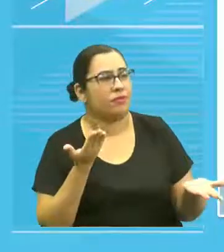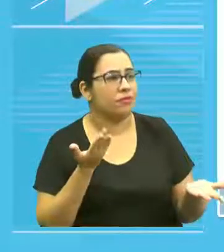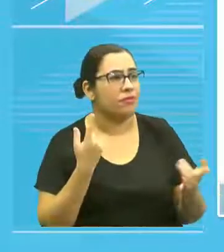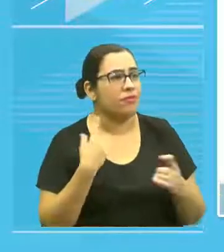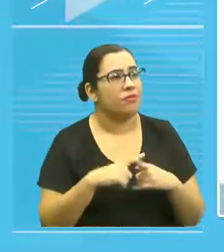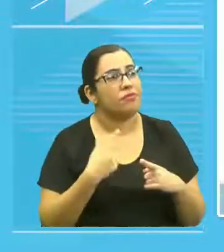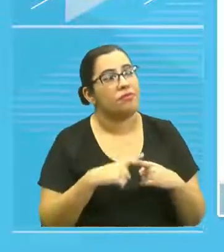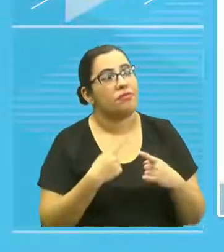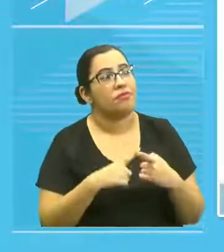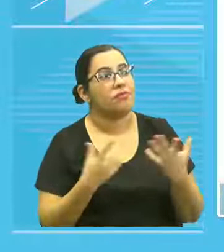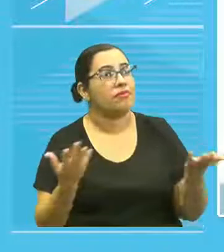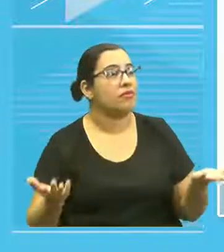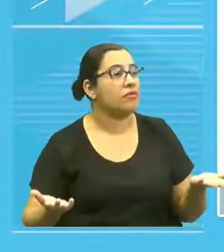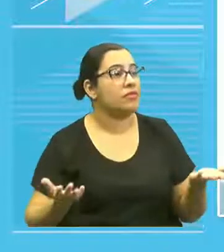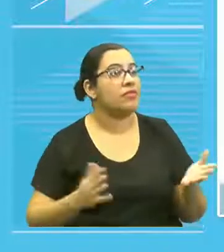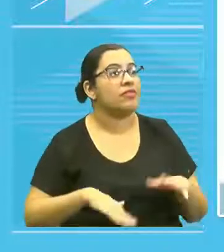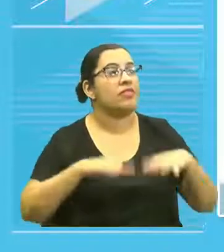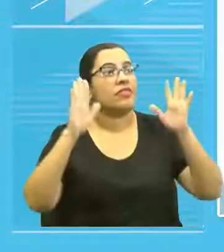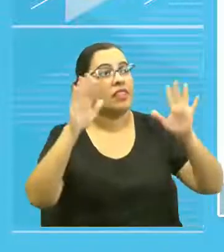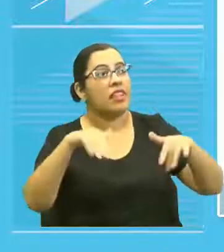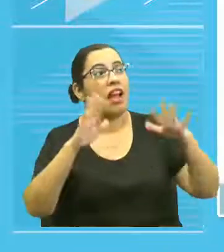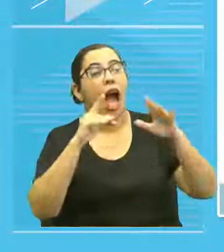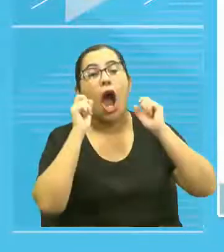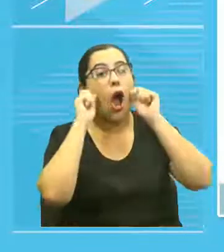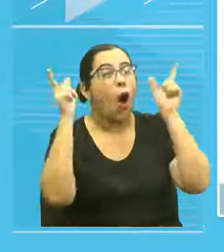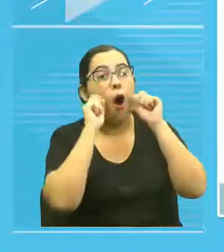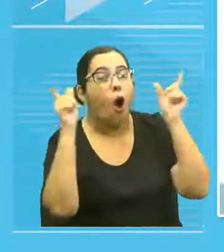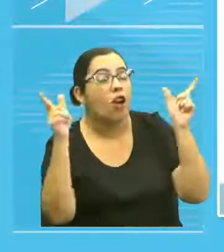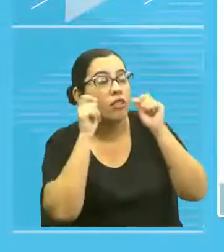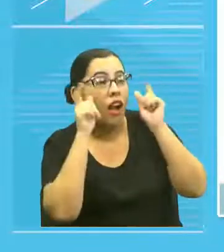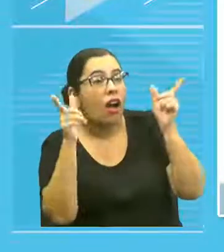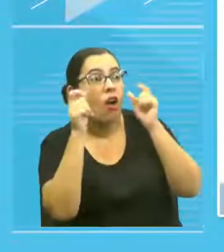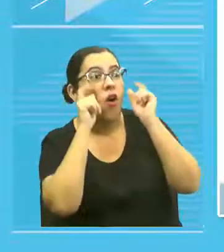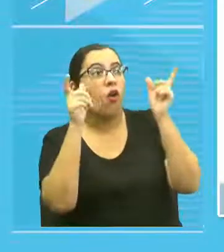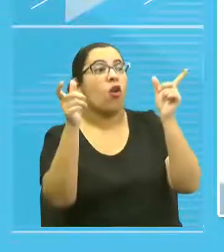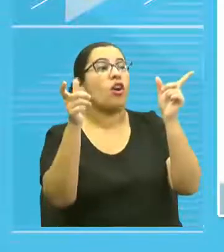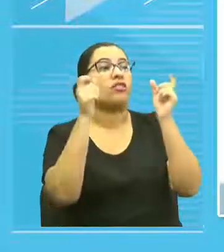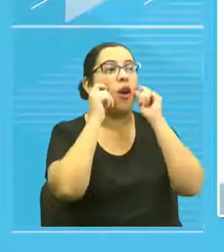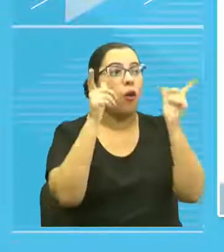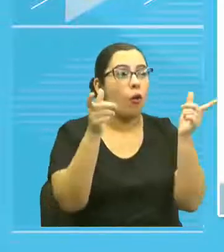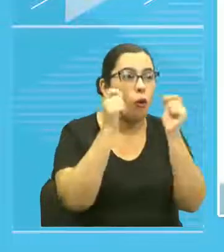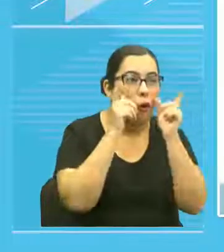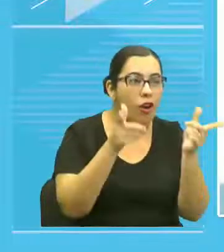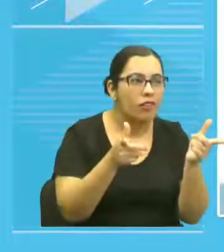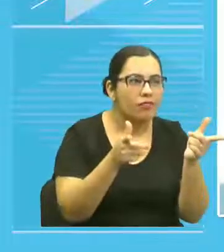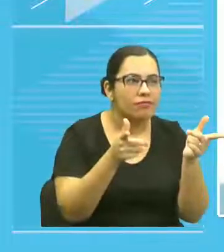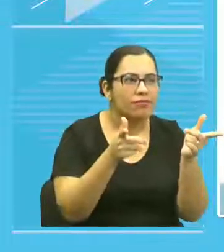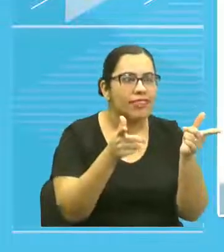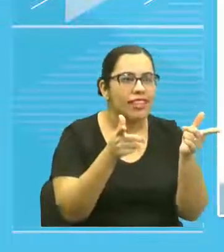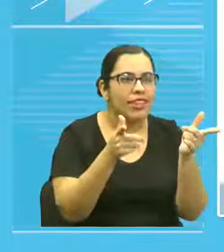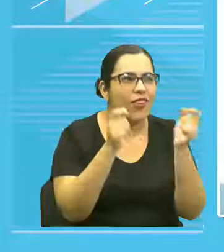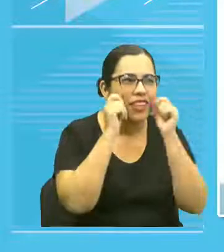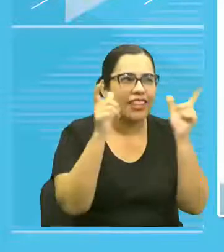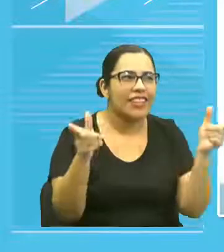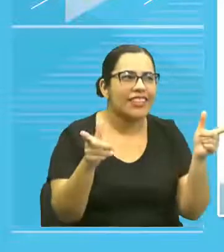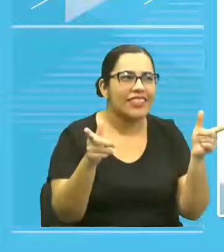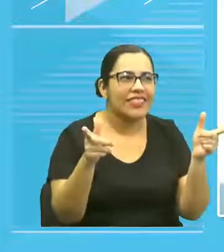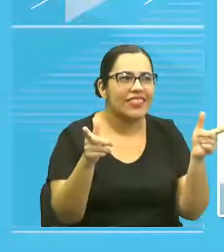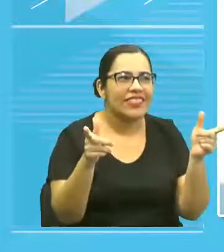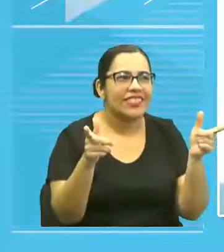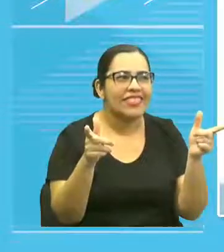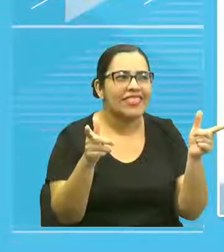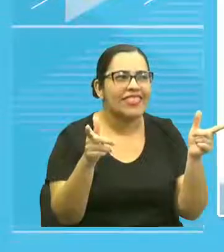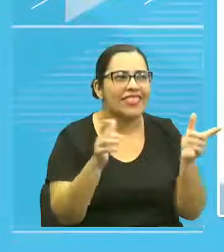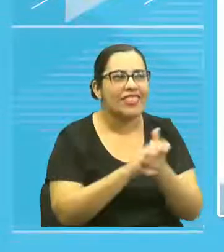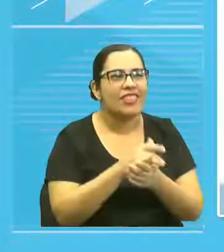e o que que ele acorda Zé Lelé acorda rápido acorda a